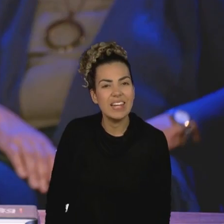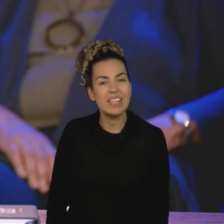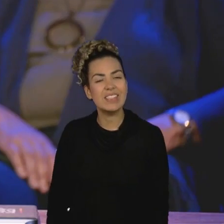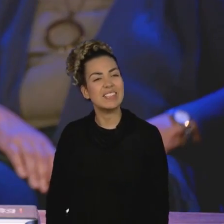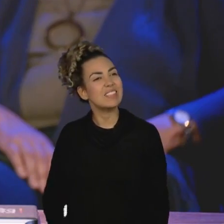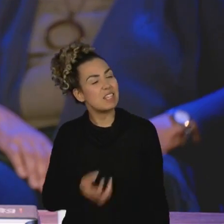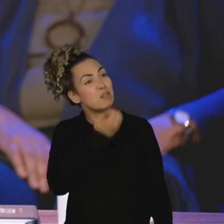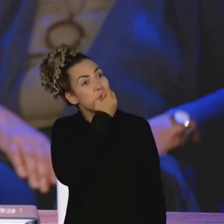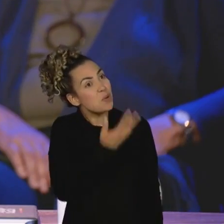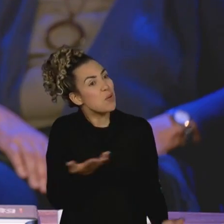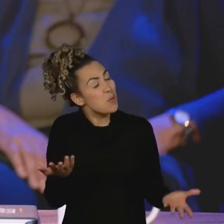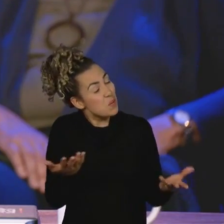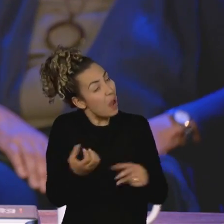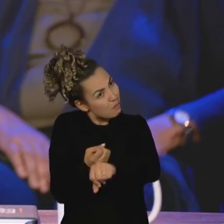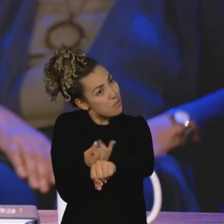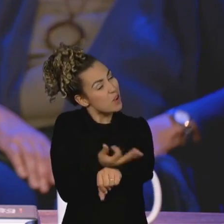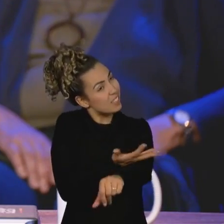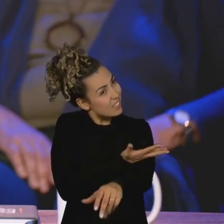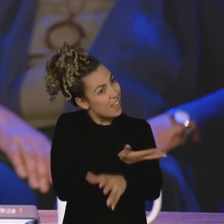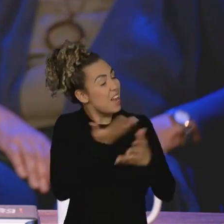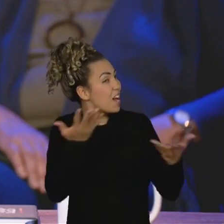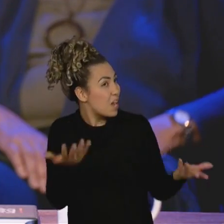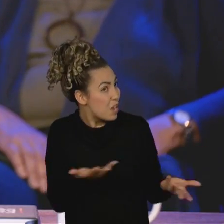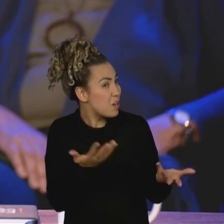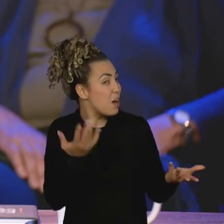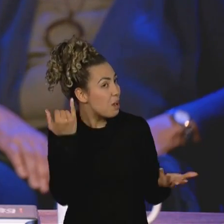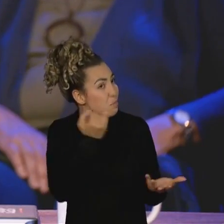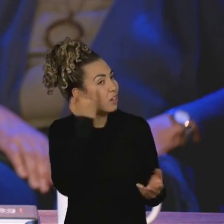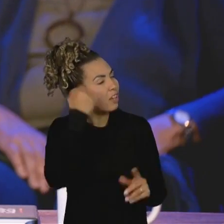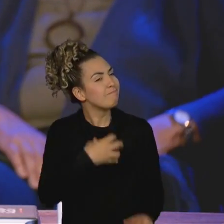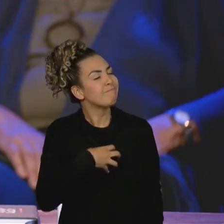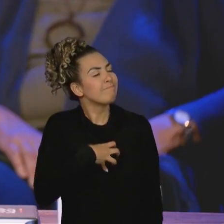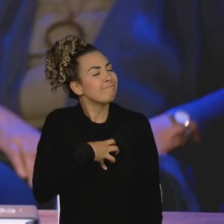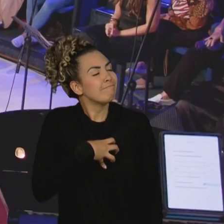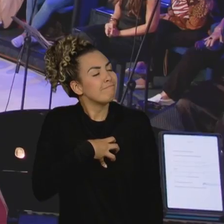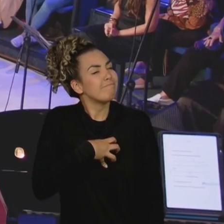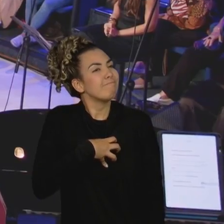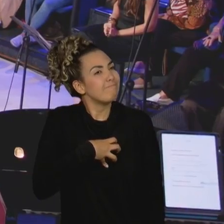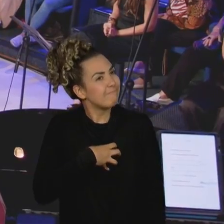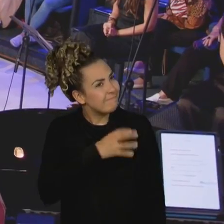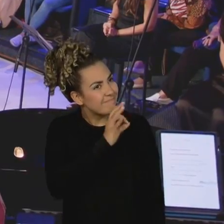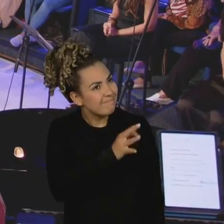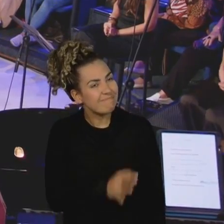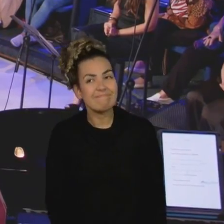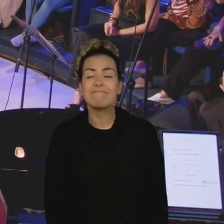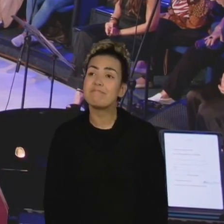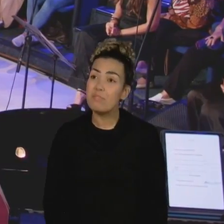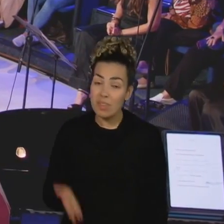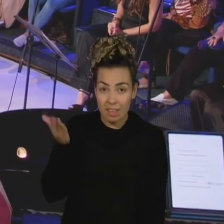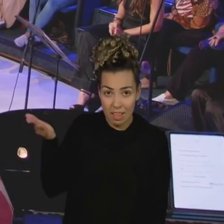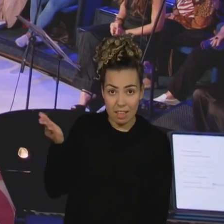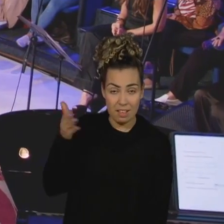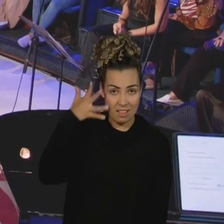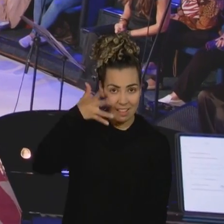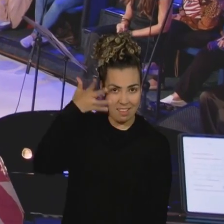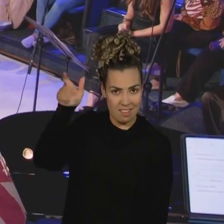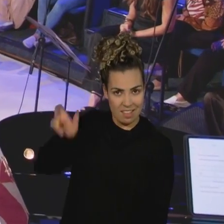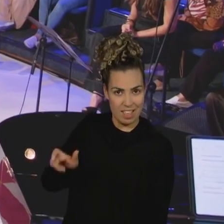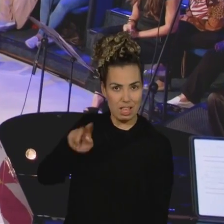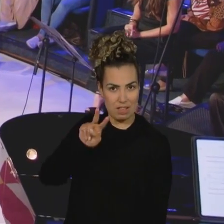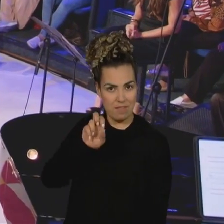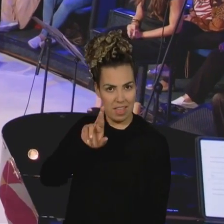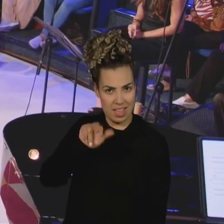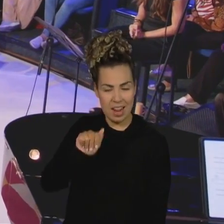Que bom que a gente tem emoção, que as pessoas, né, tocam na alma da gente, né? A Vera, ela